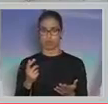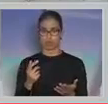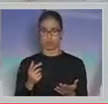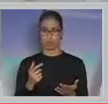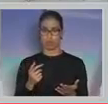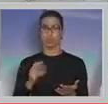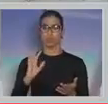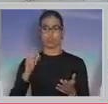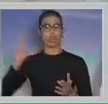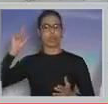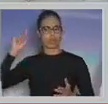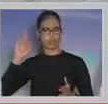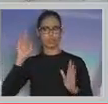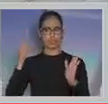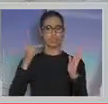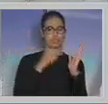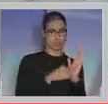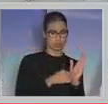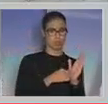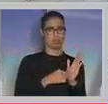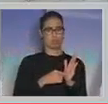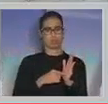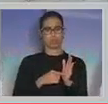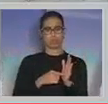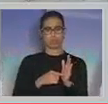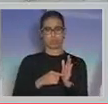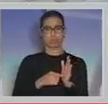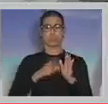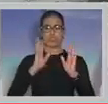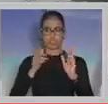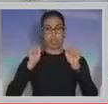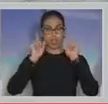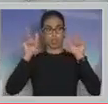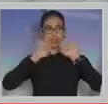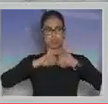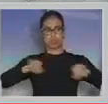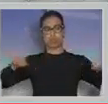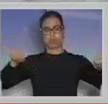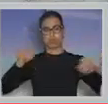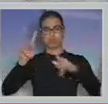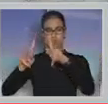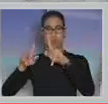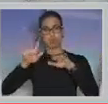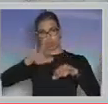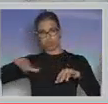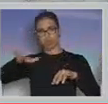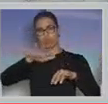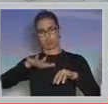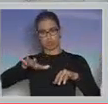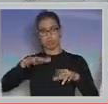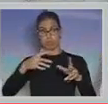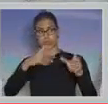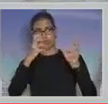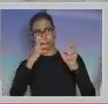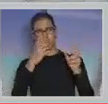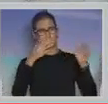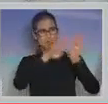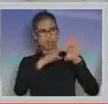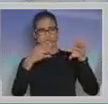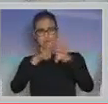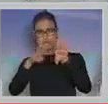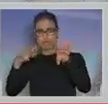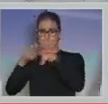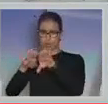que Nós já tínhamos feito essa denúncia é um bom tempo desde o início Nós já tínhamos alertado que a população desse desmonte